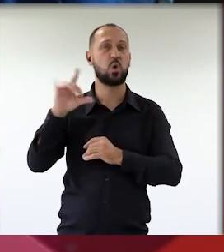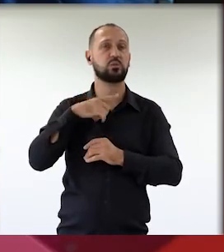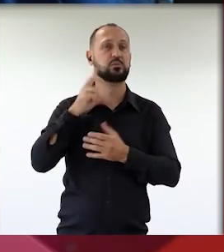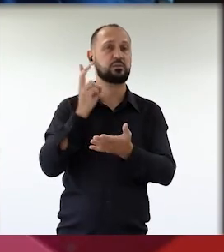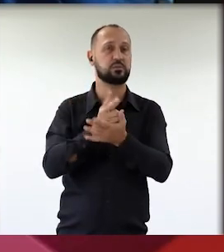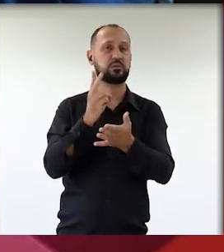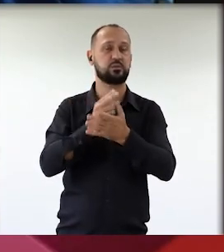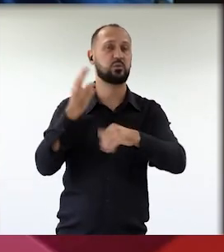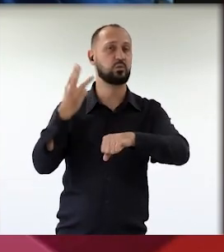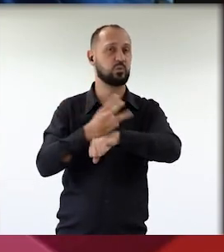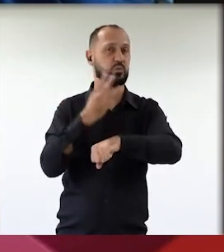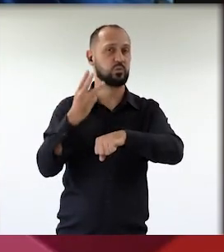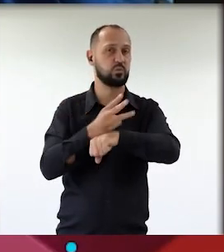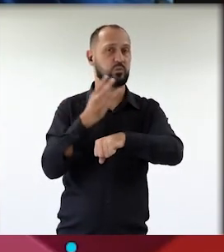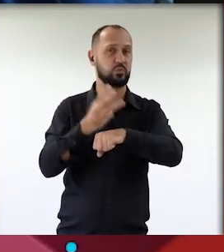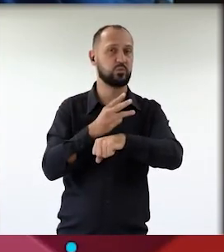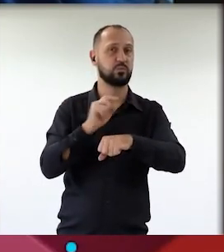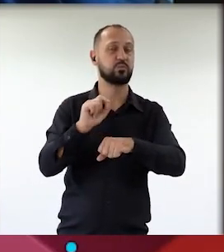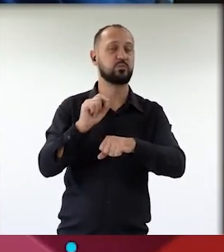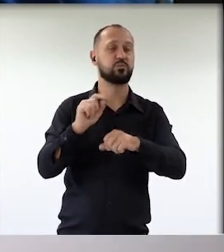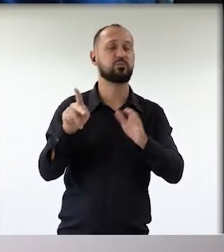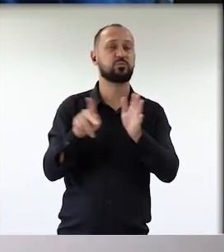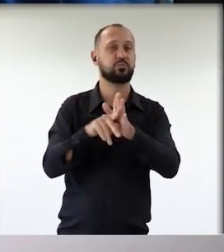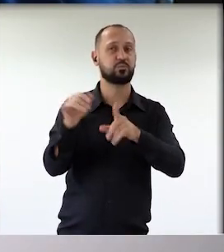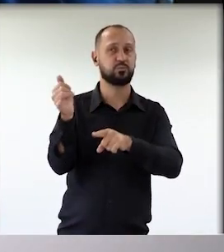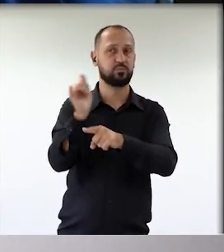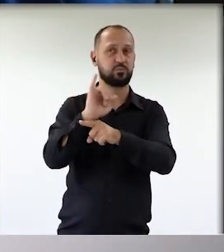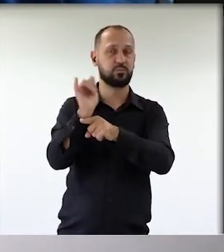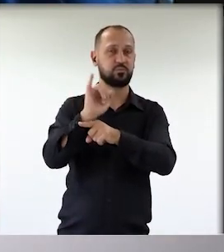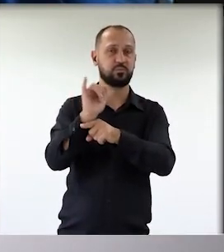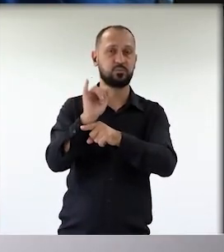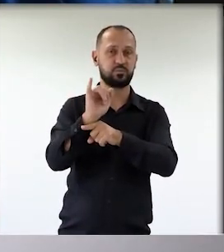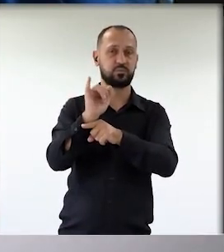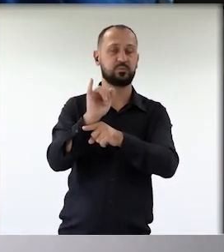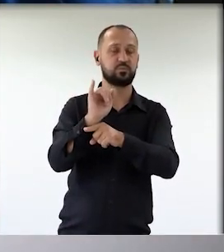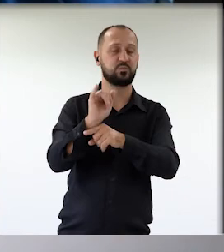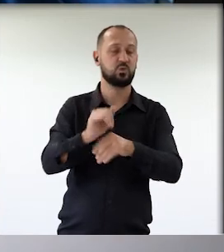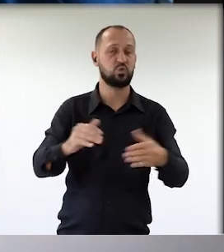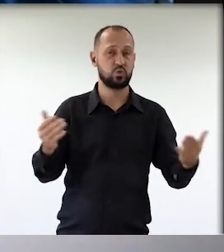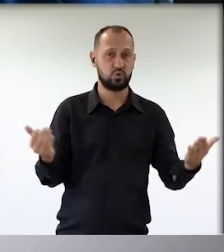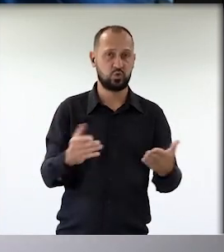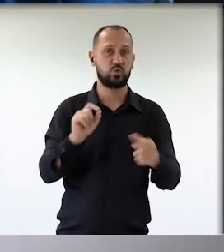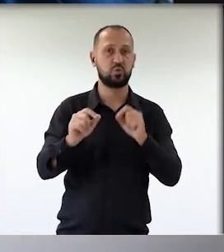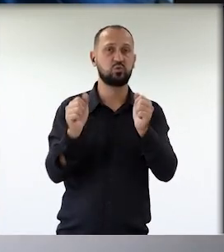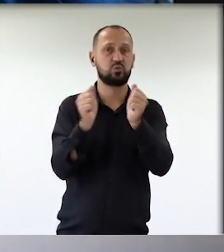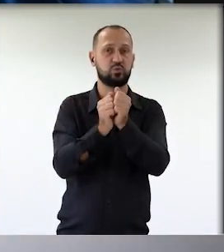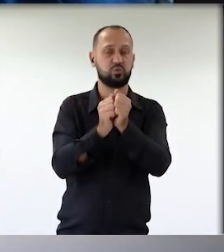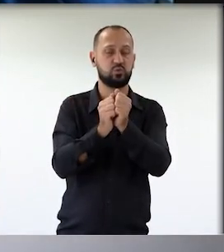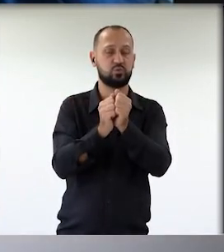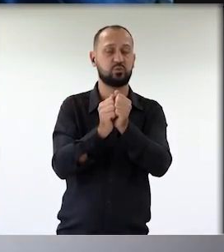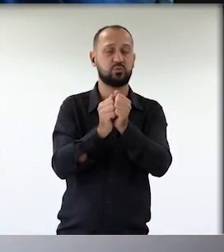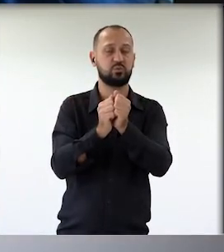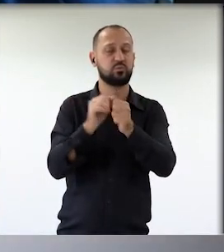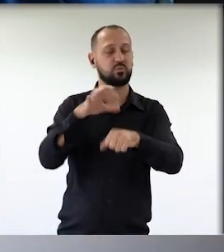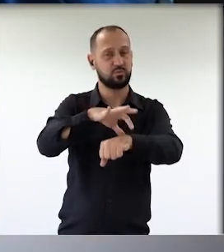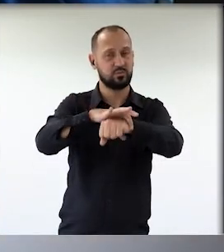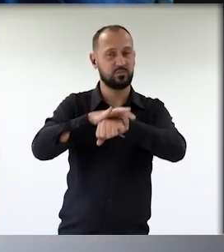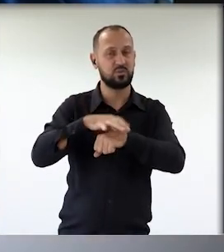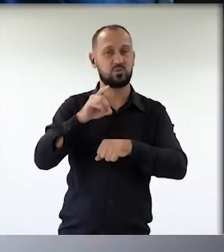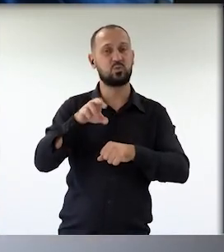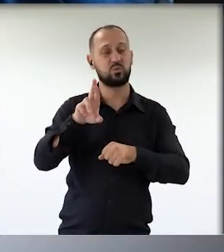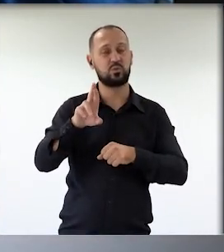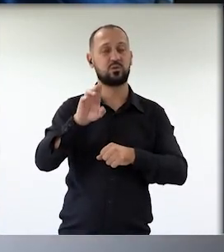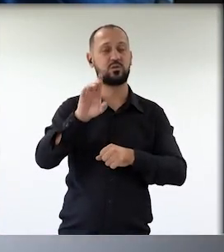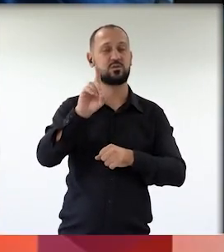seu WhatsApp, nas suas mídias sociais, o nosso canal do YouTube com o programa Perspectiva dessa edição, com a doutora Débora